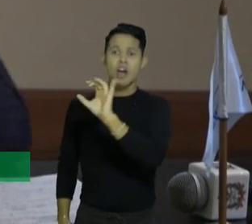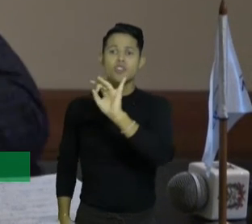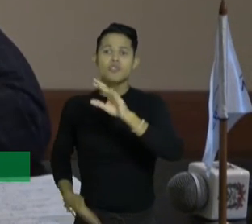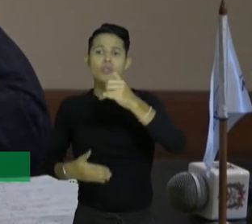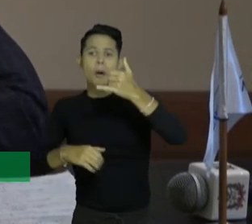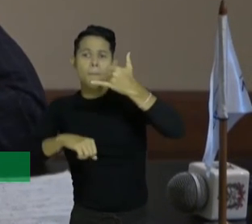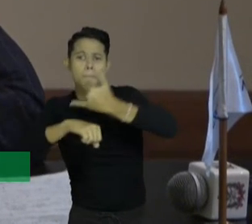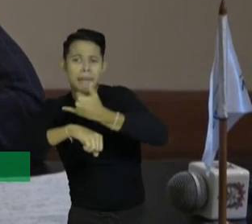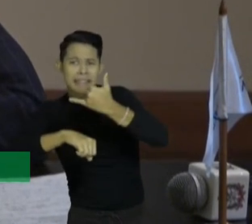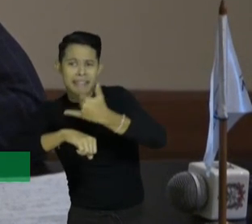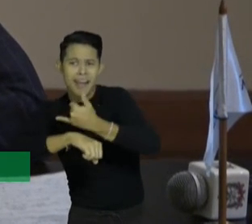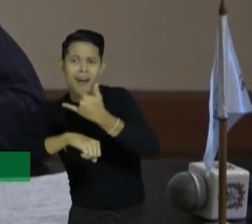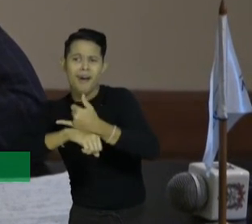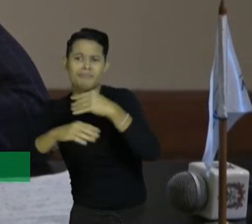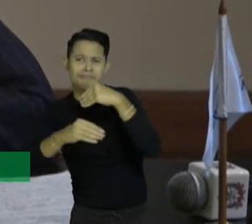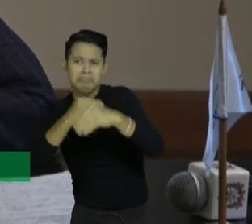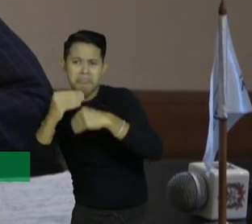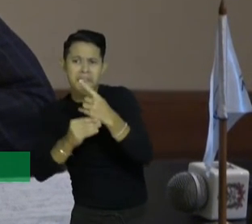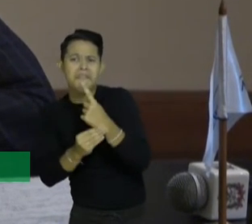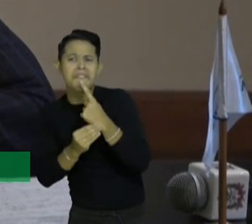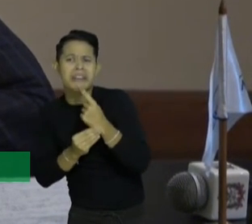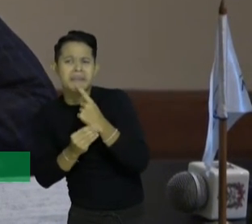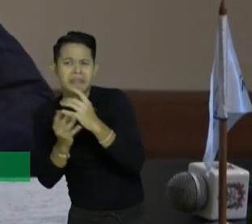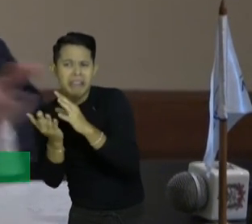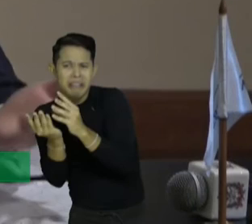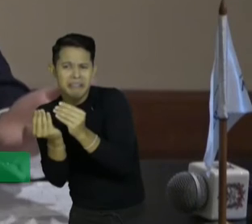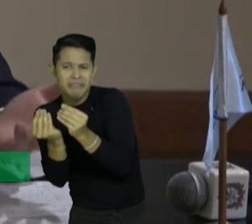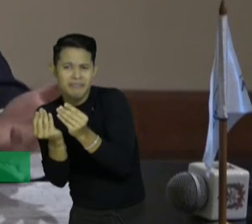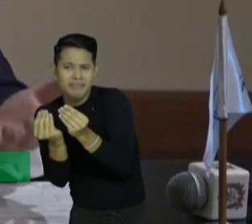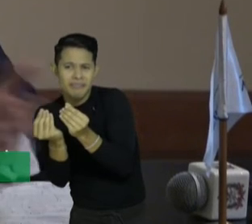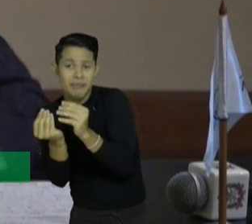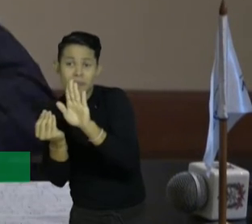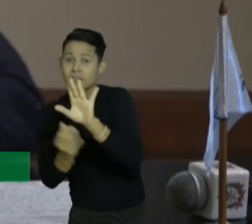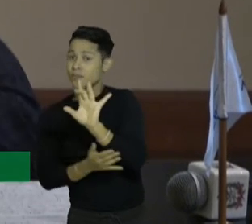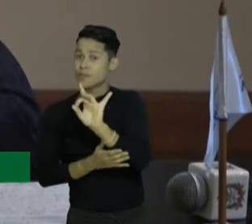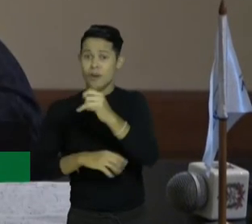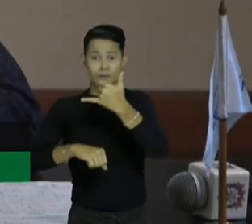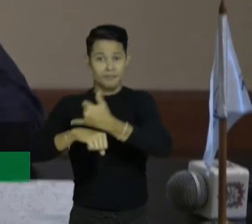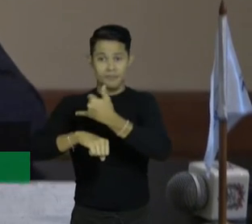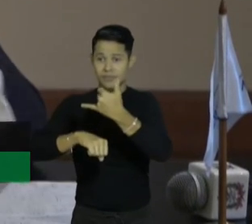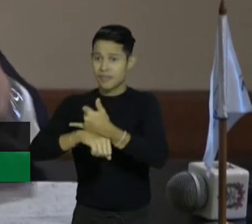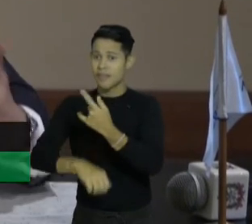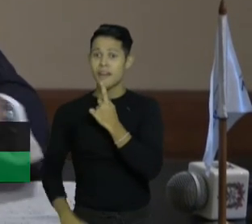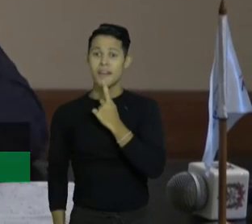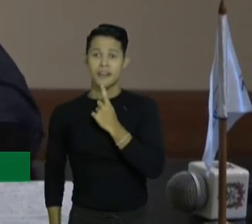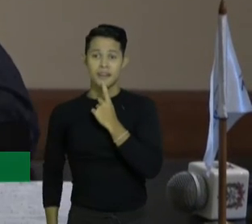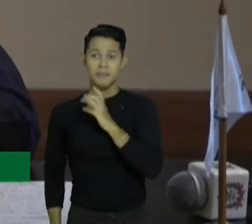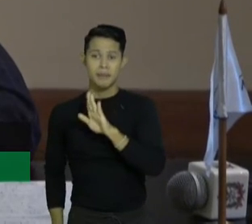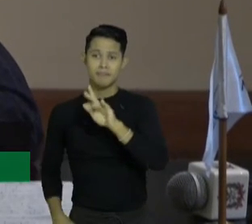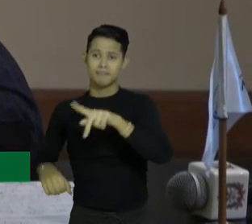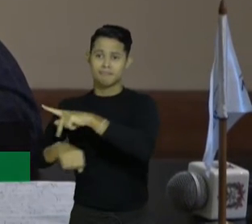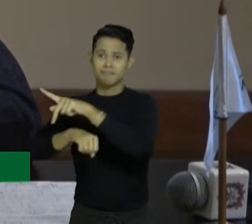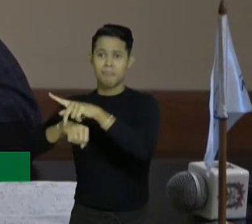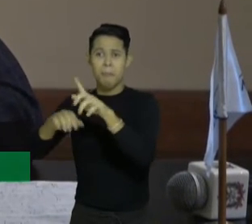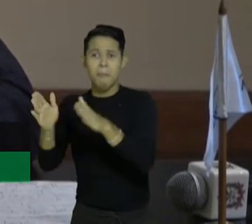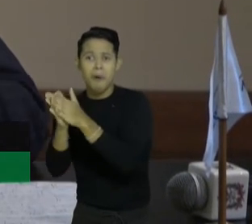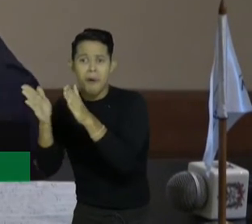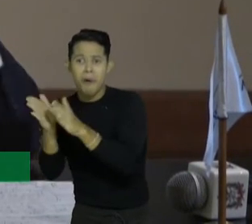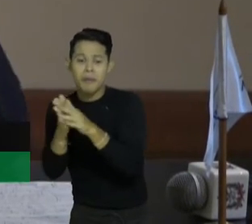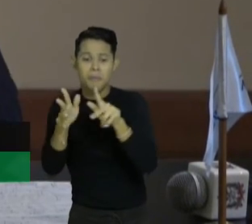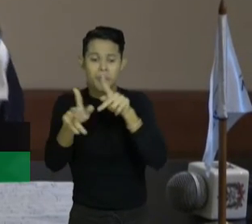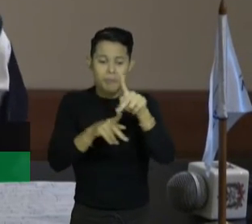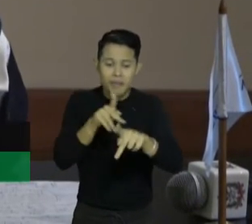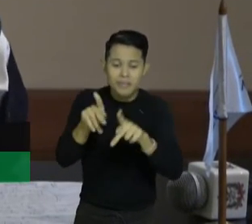avermelhado que ele encontrou e mas era só isso né e país extremamente pobre população passava